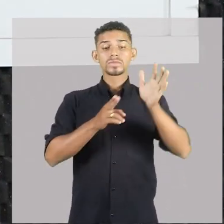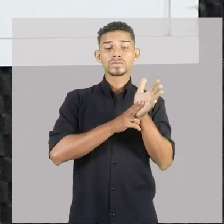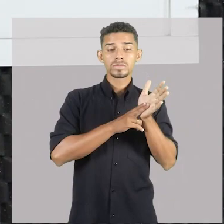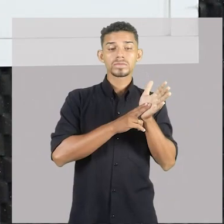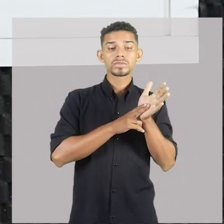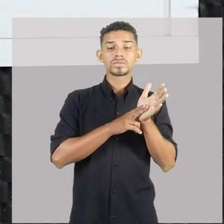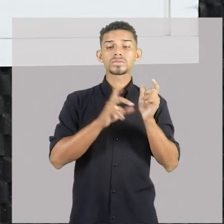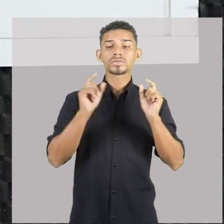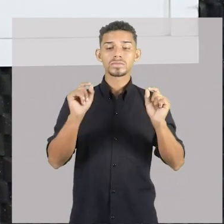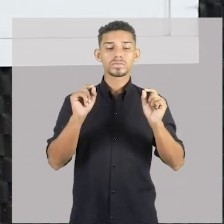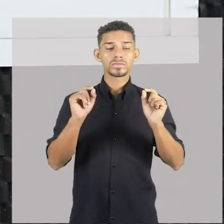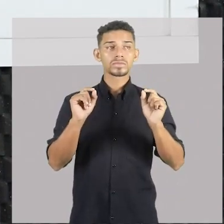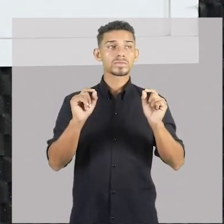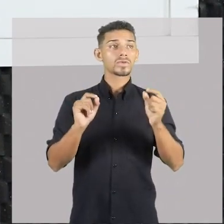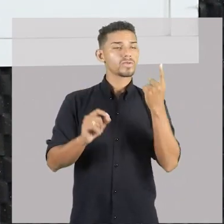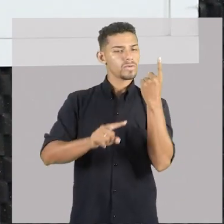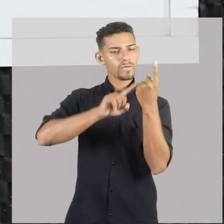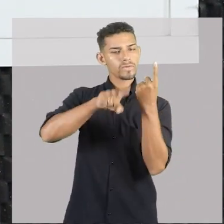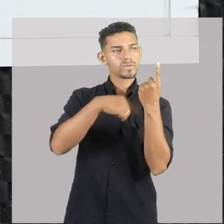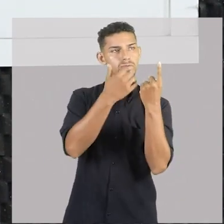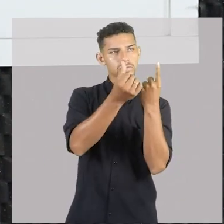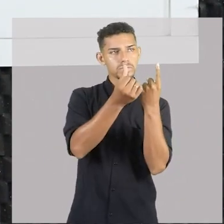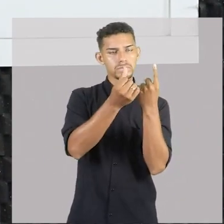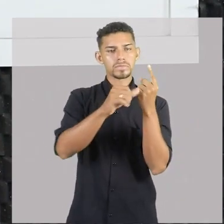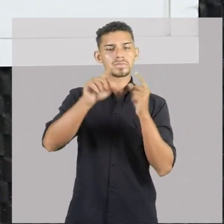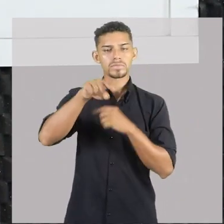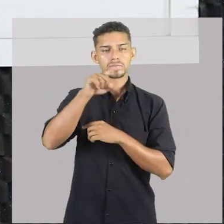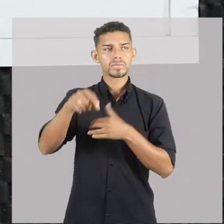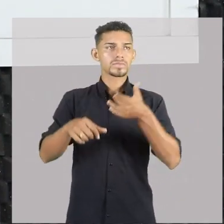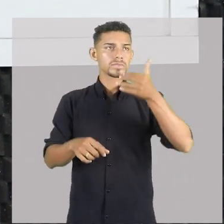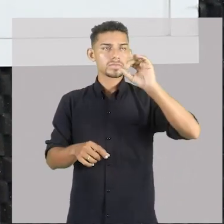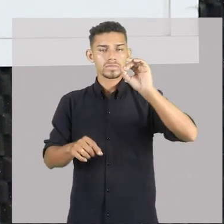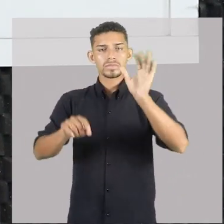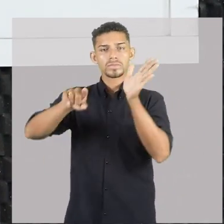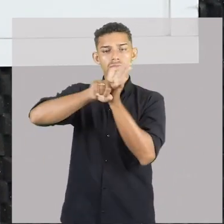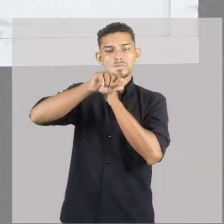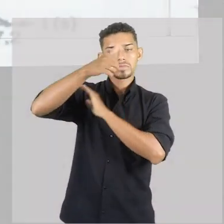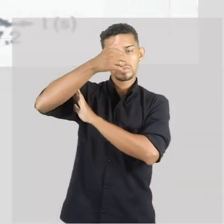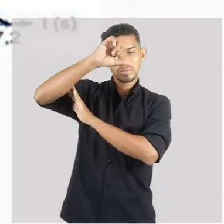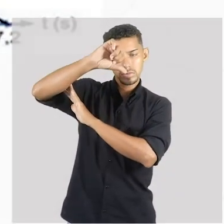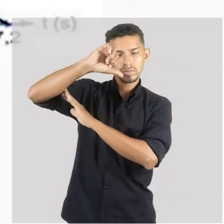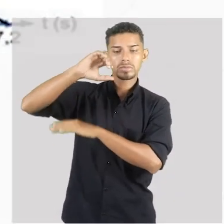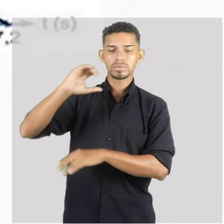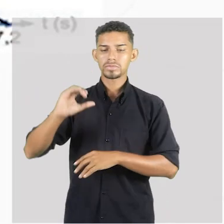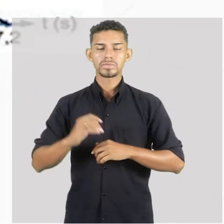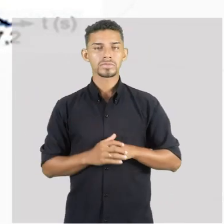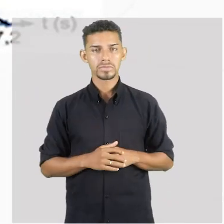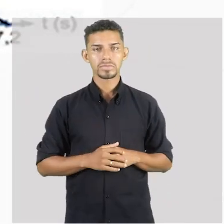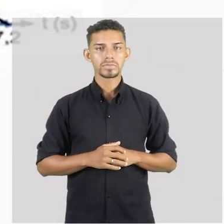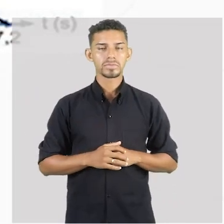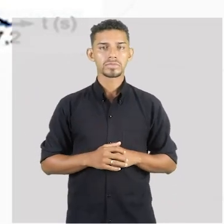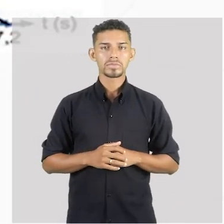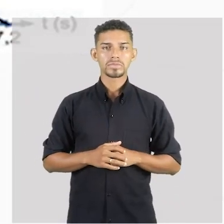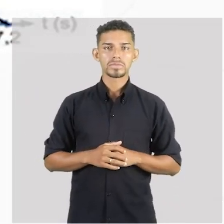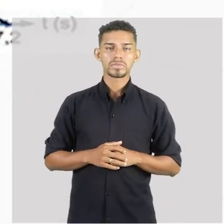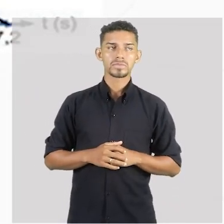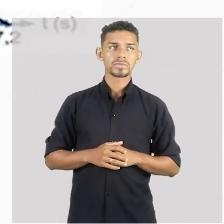menos 19 coulombs. E ele quer saber o número aproximado de...